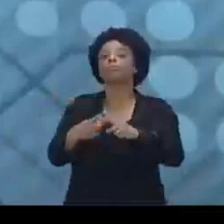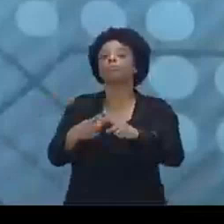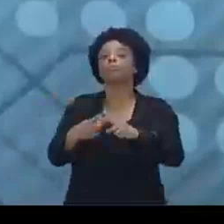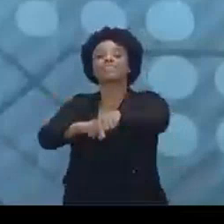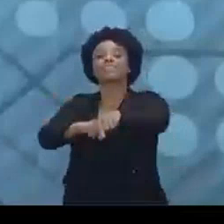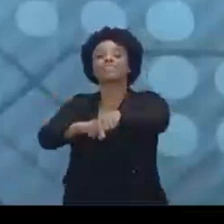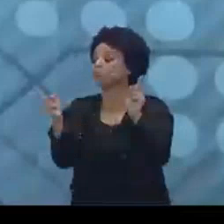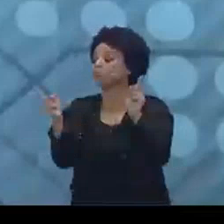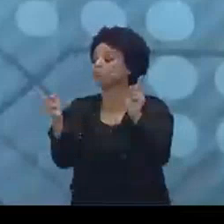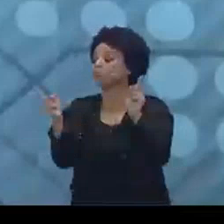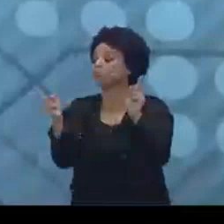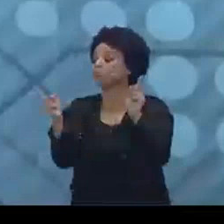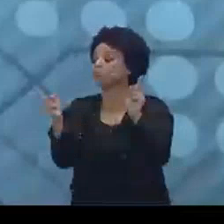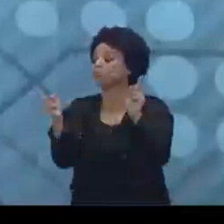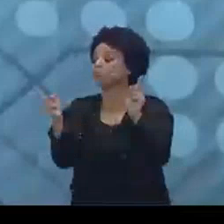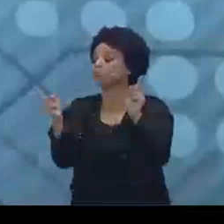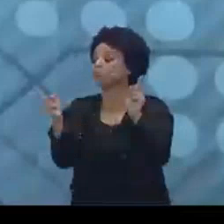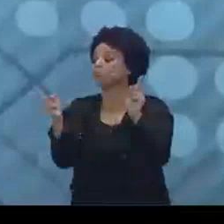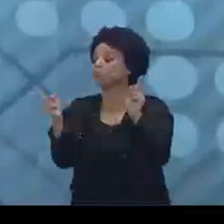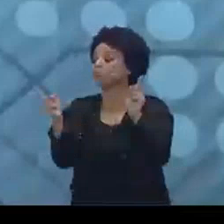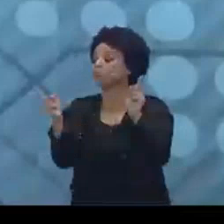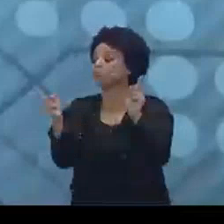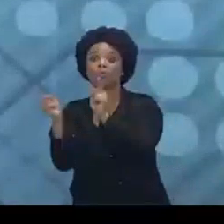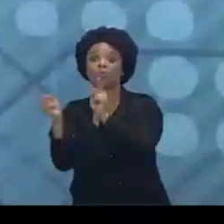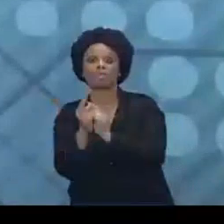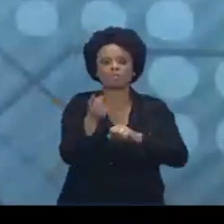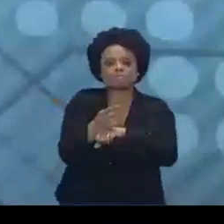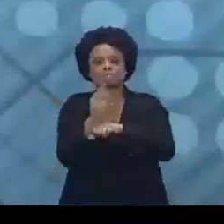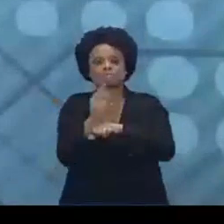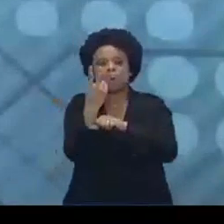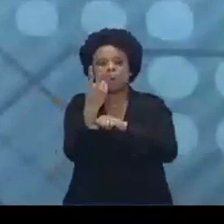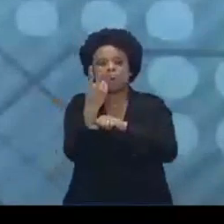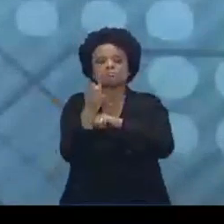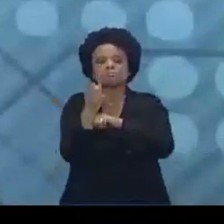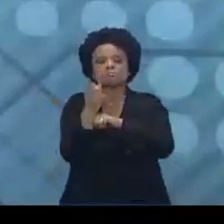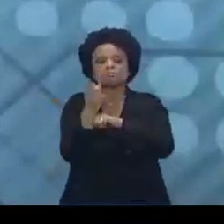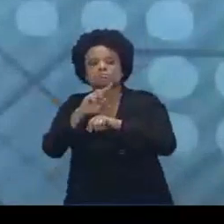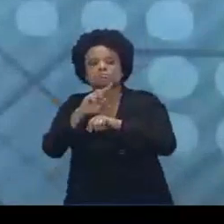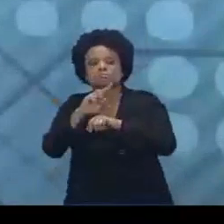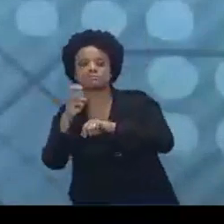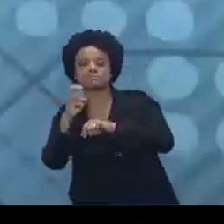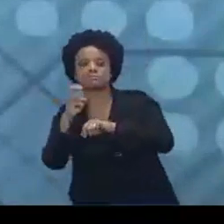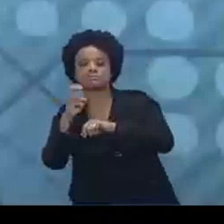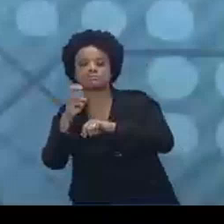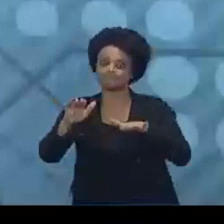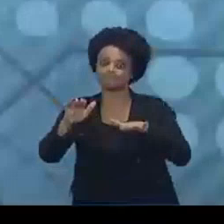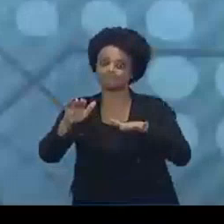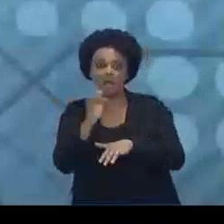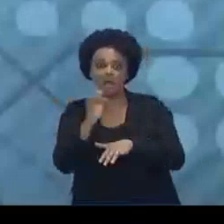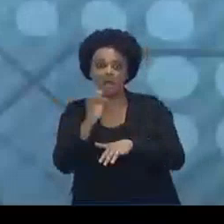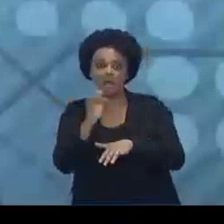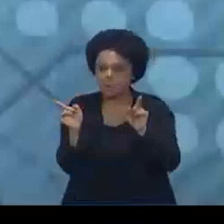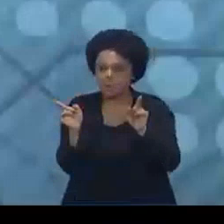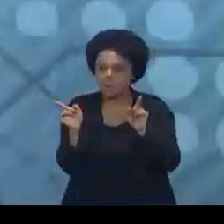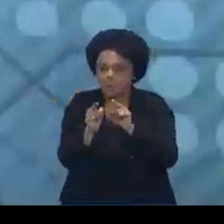em termos de 1,5 segundo, 2,5 segundos. Ou seja, expanda a sua